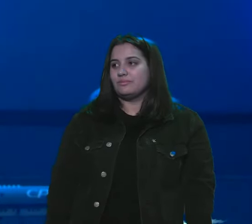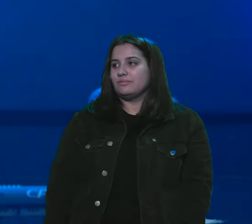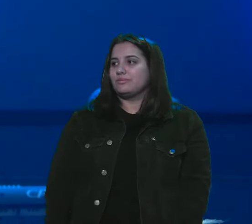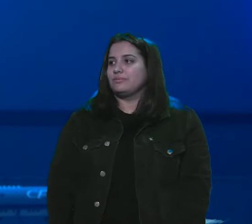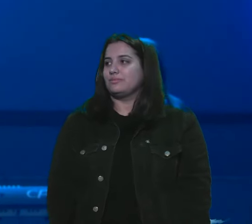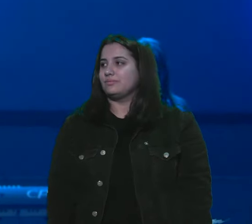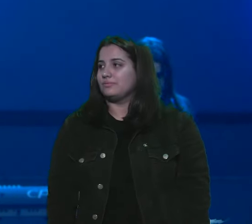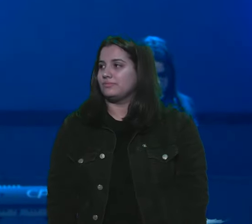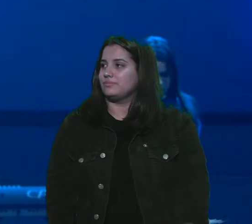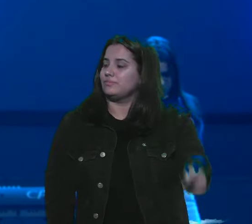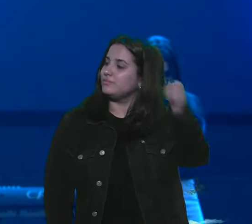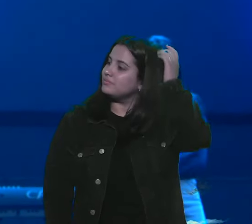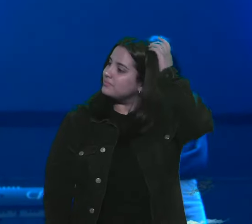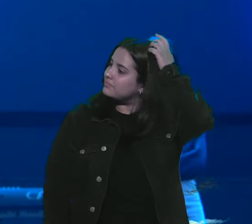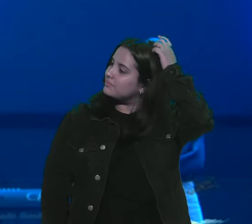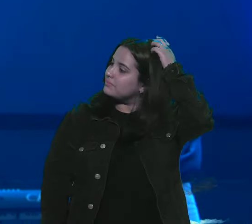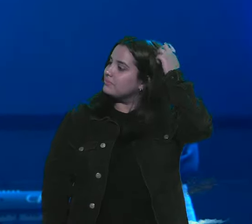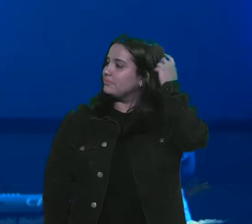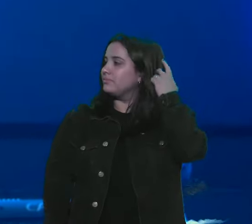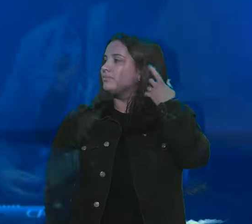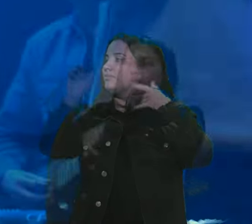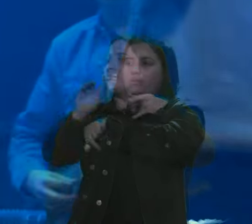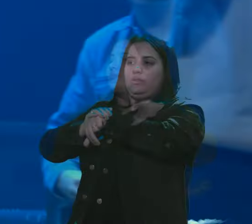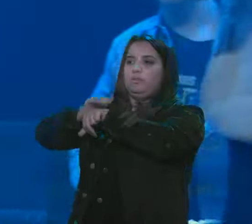Mãe, levanta.